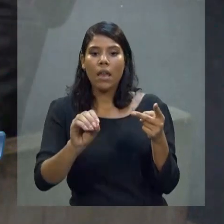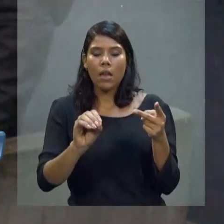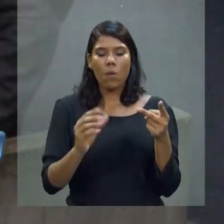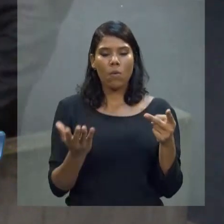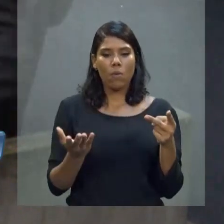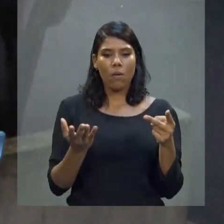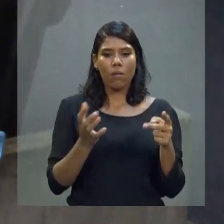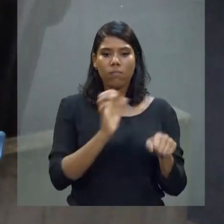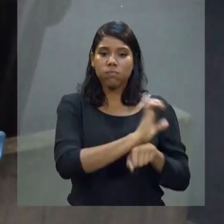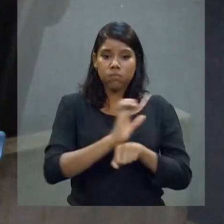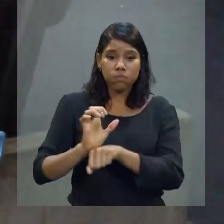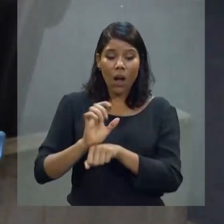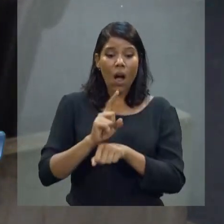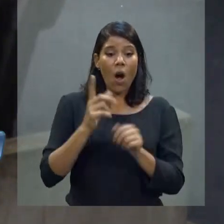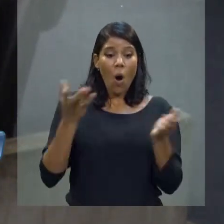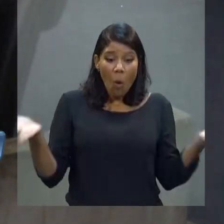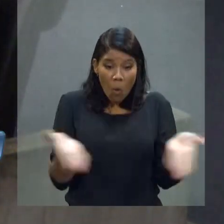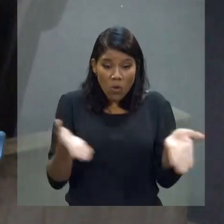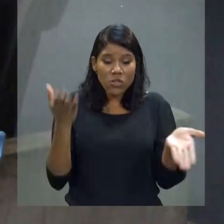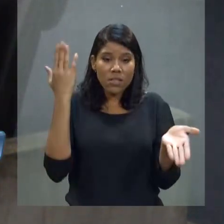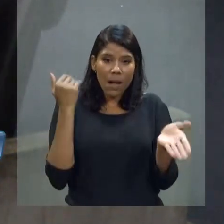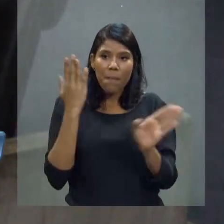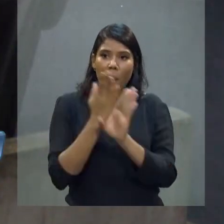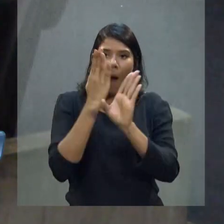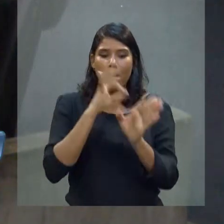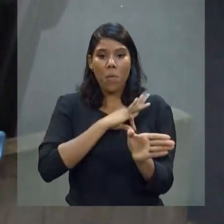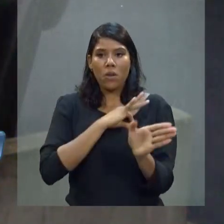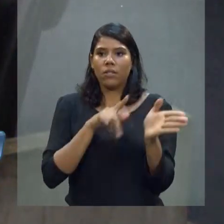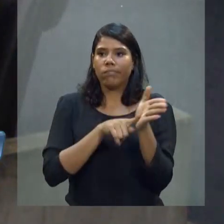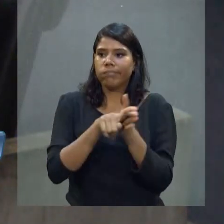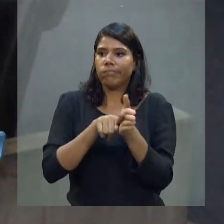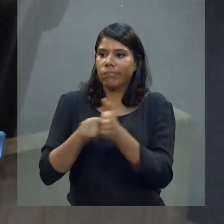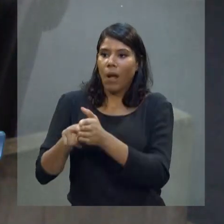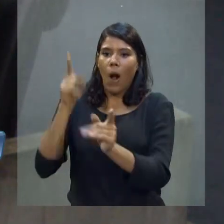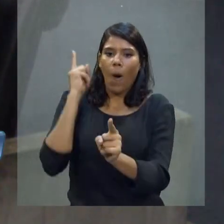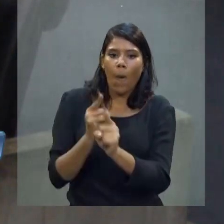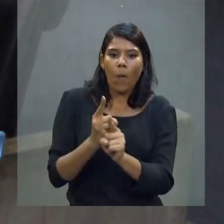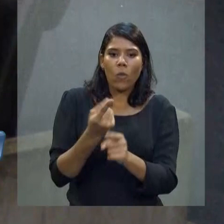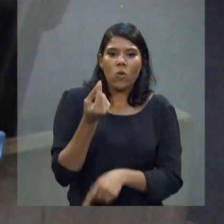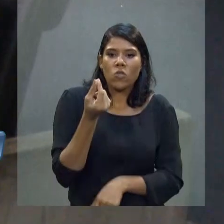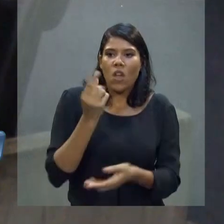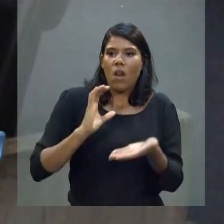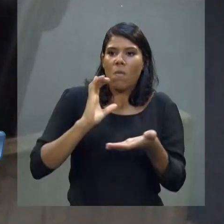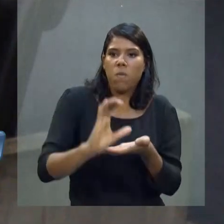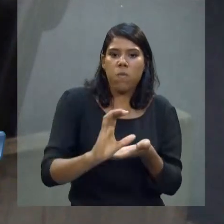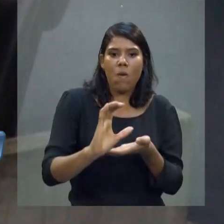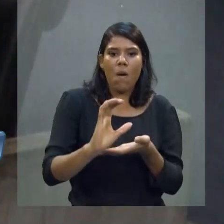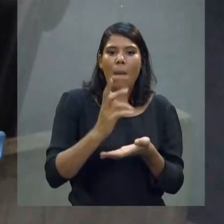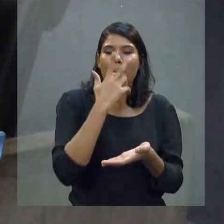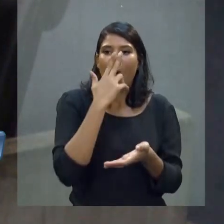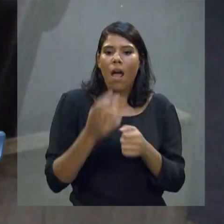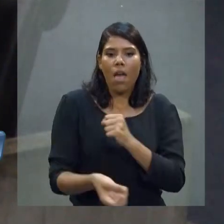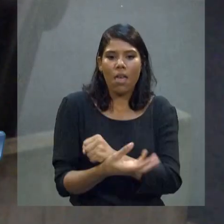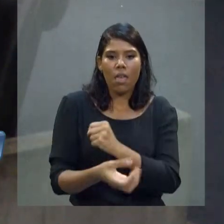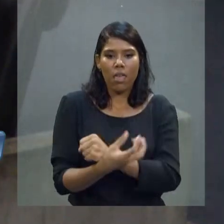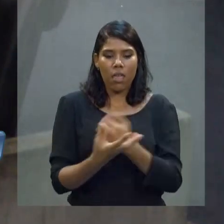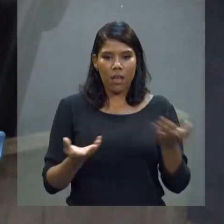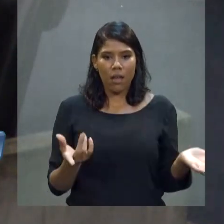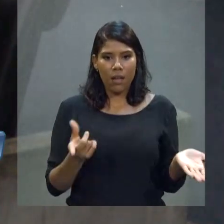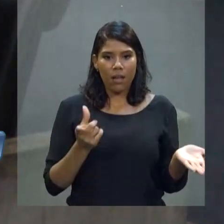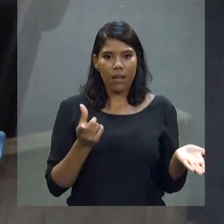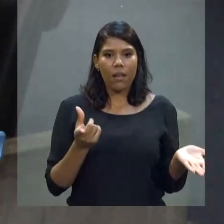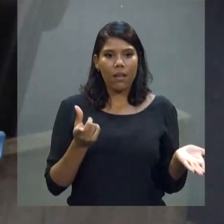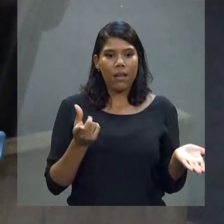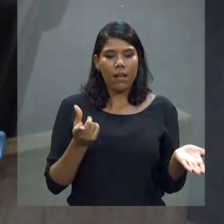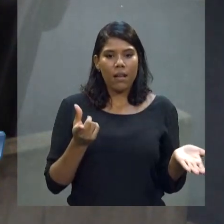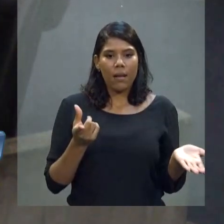sabe, por conta das apurações, para onde foi esse dinheiro. Assalto para financiar partidos